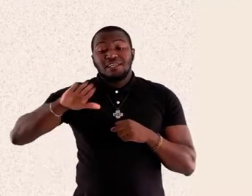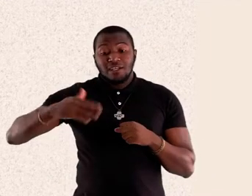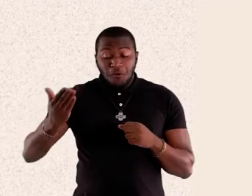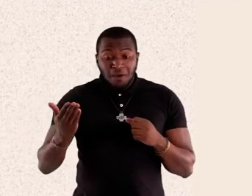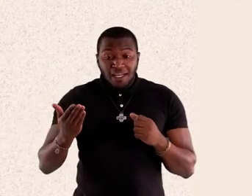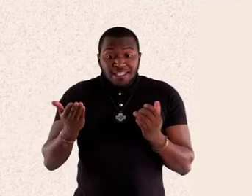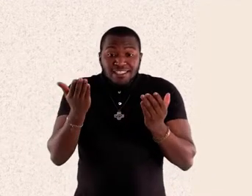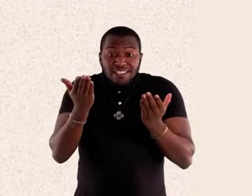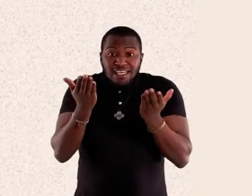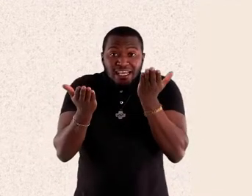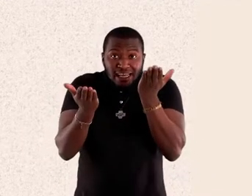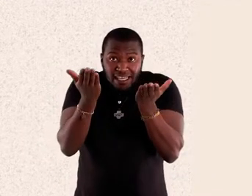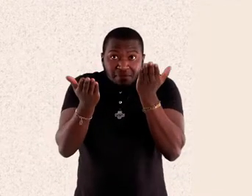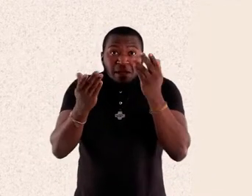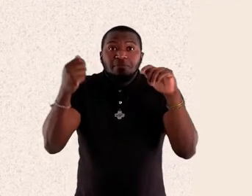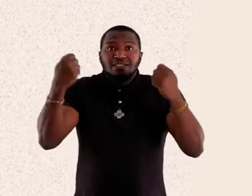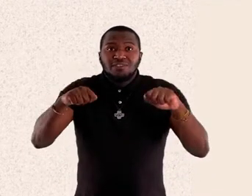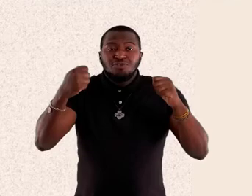$100000